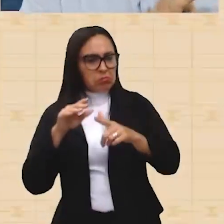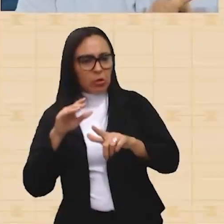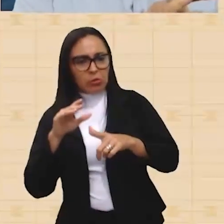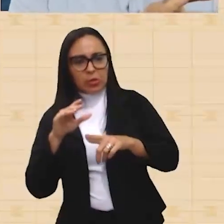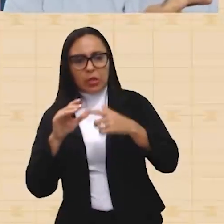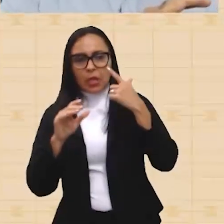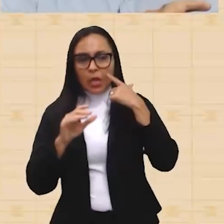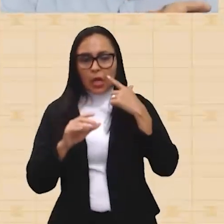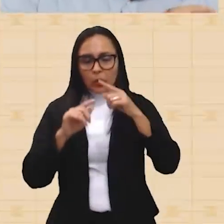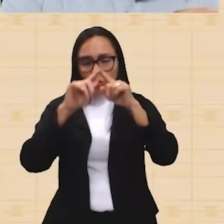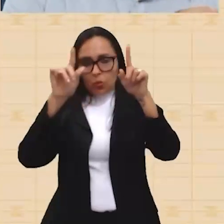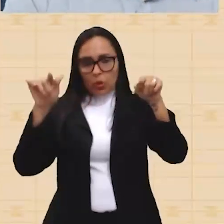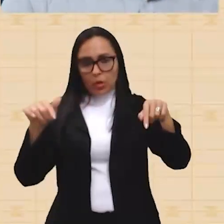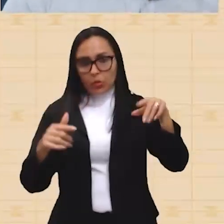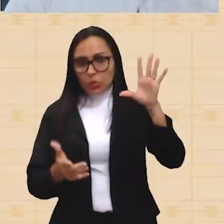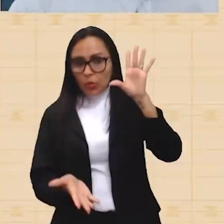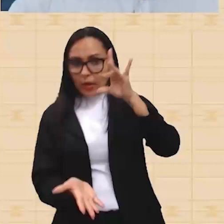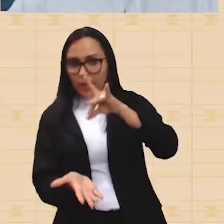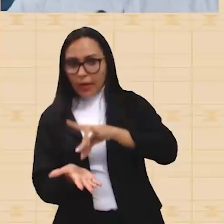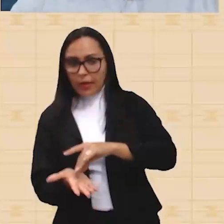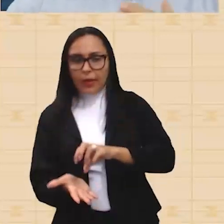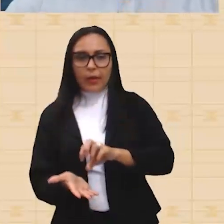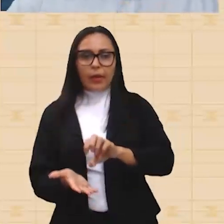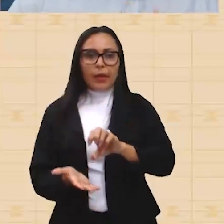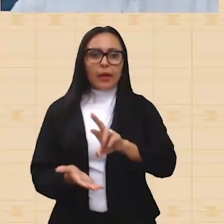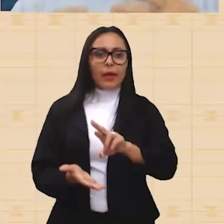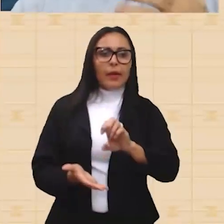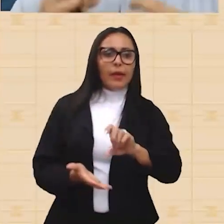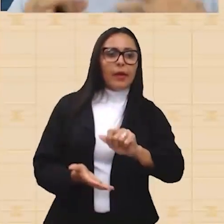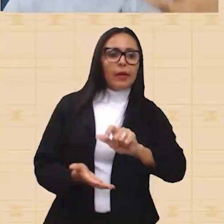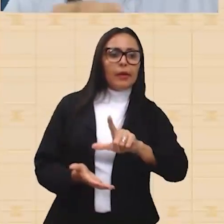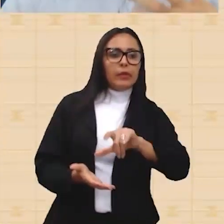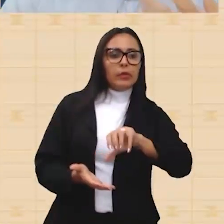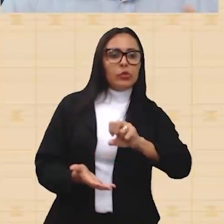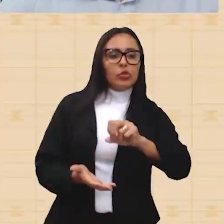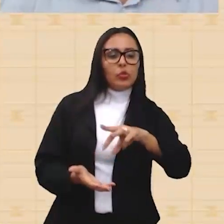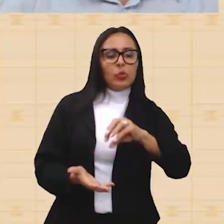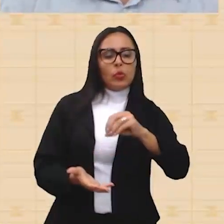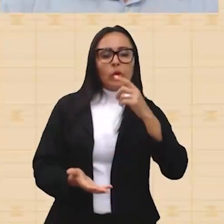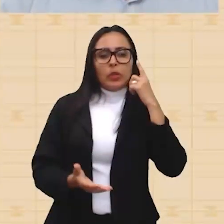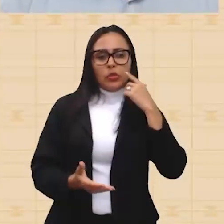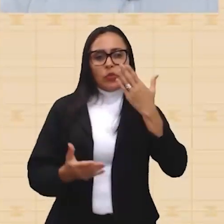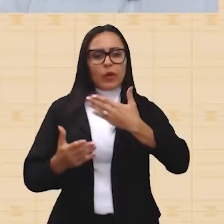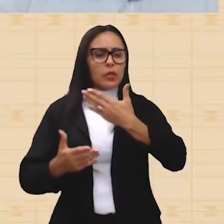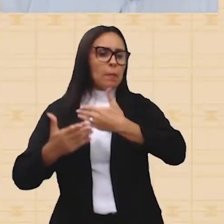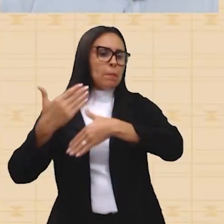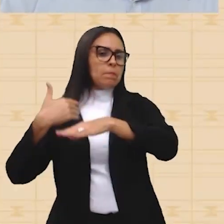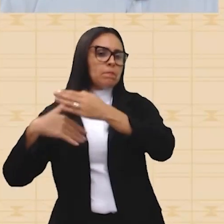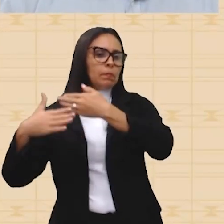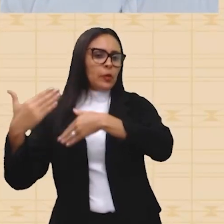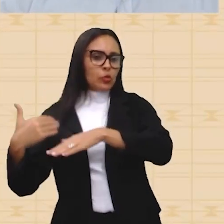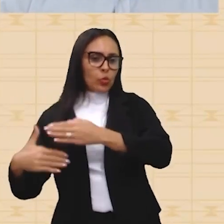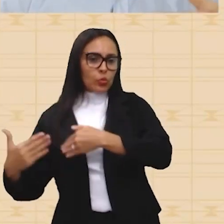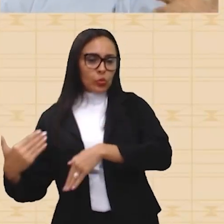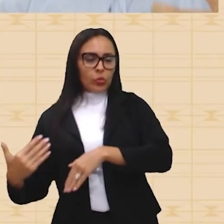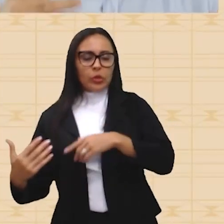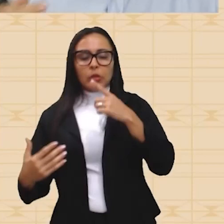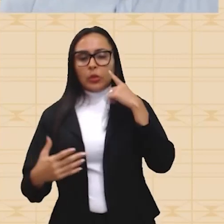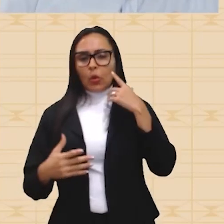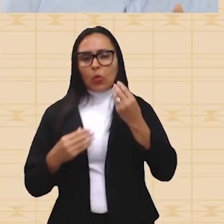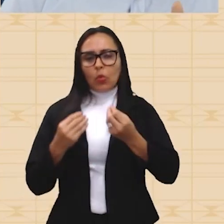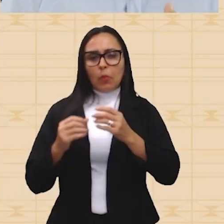realismo, até mesmo do realismo, você vai ver que a partir de agora isso vai ser desconstruído. Então, como a sociedade